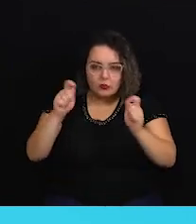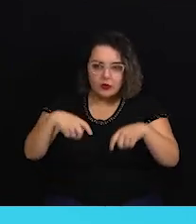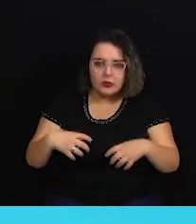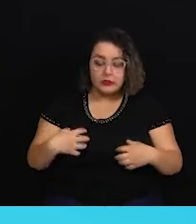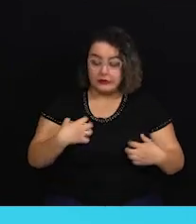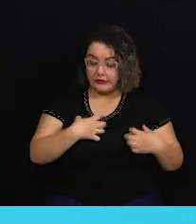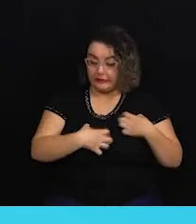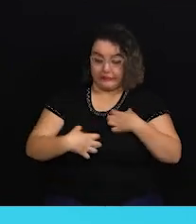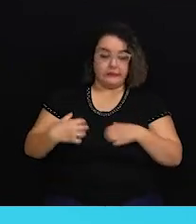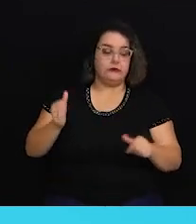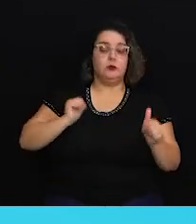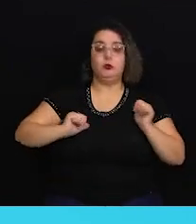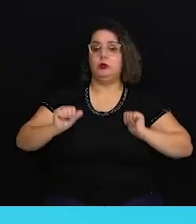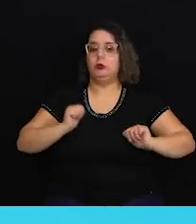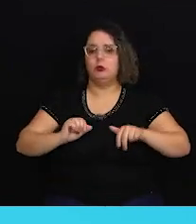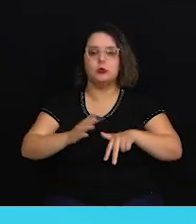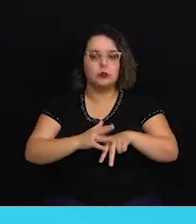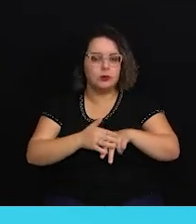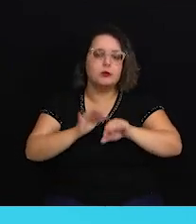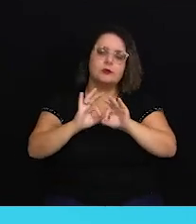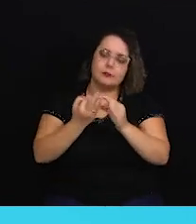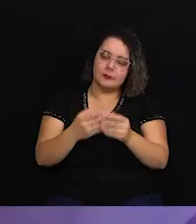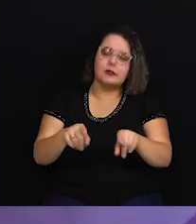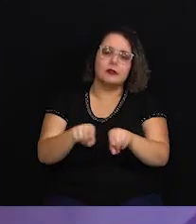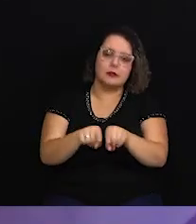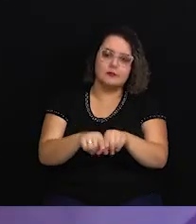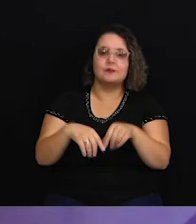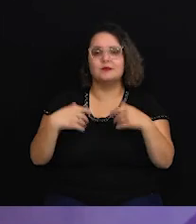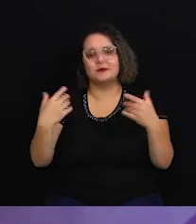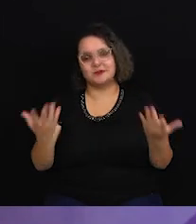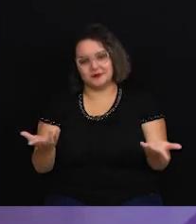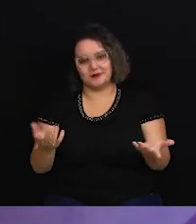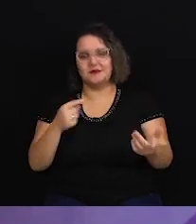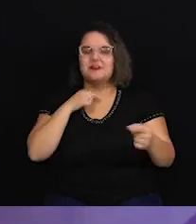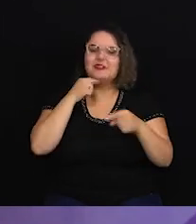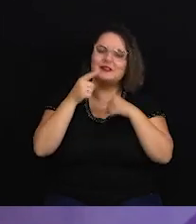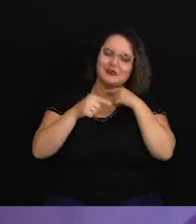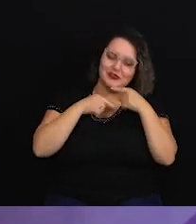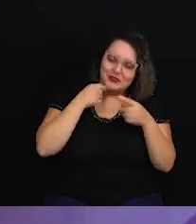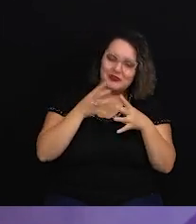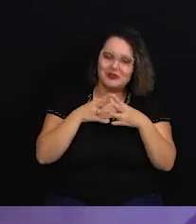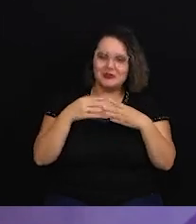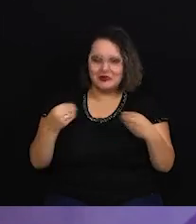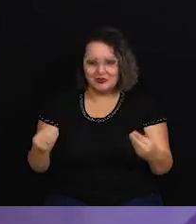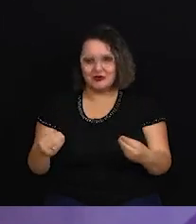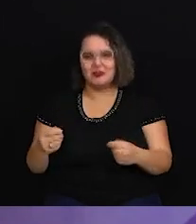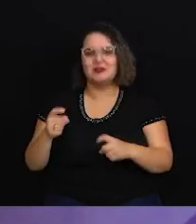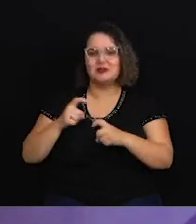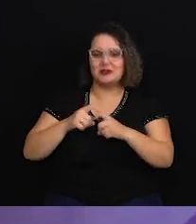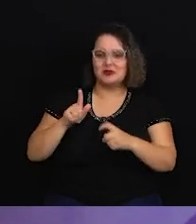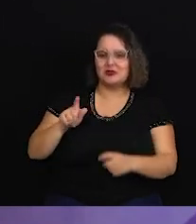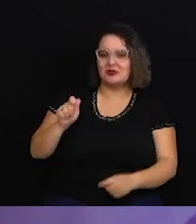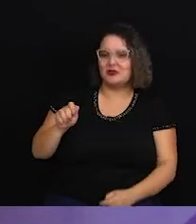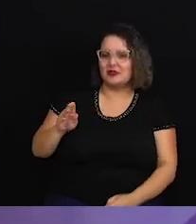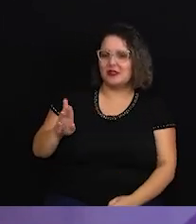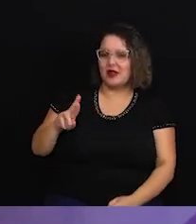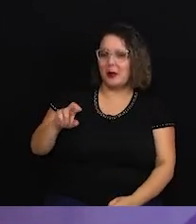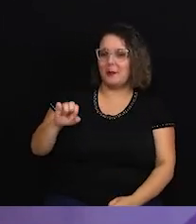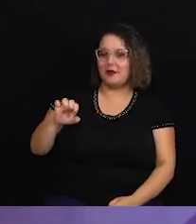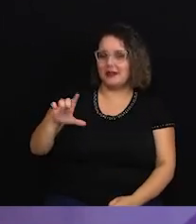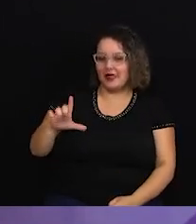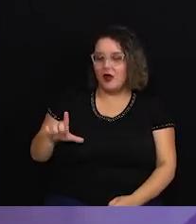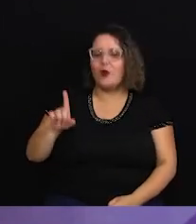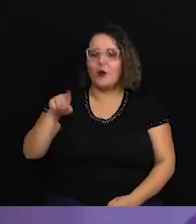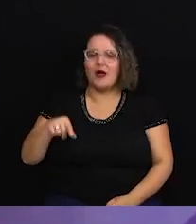a angústia e a ansiedade do paciente e dos familiares também. Tá aí, então, tirando todas as nossas dúvidas, o Dr. Gabriel Redondano,